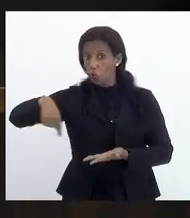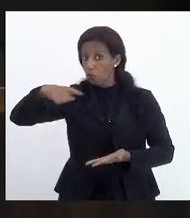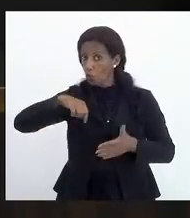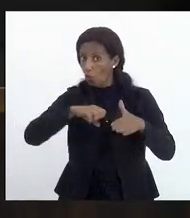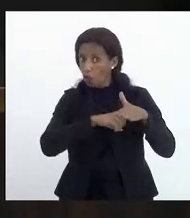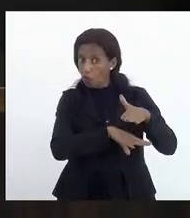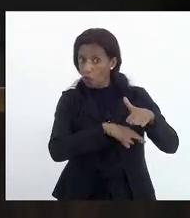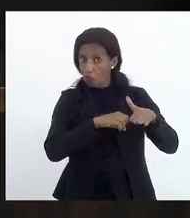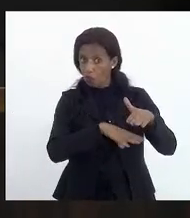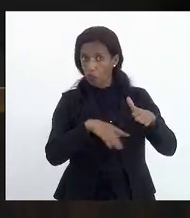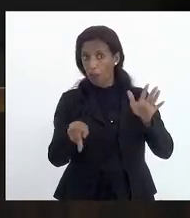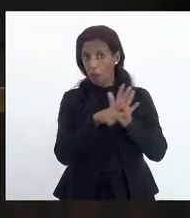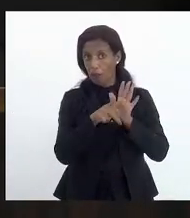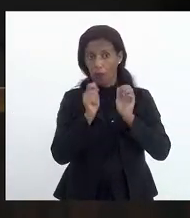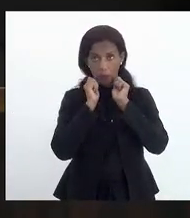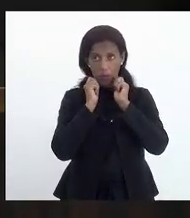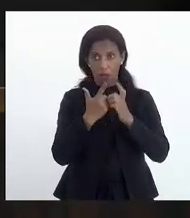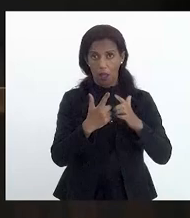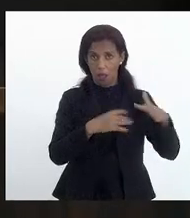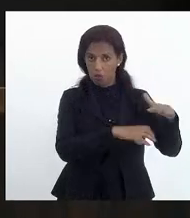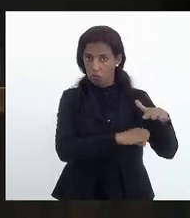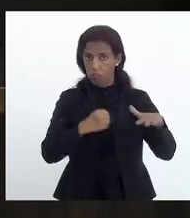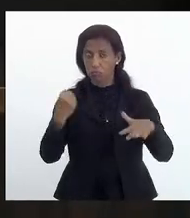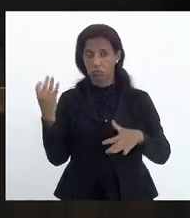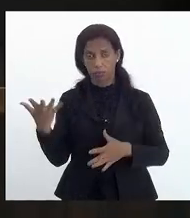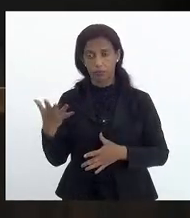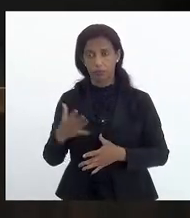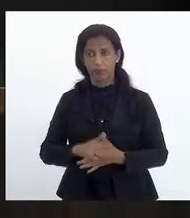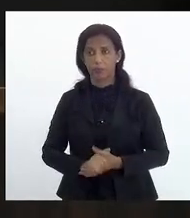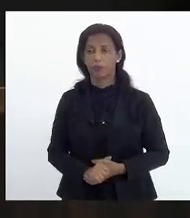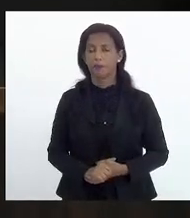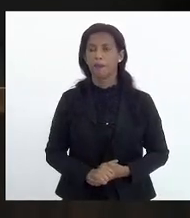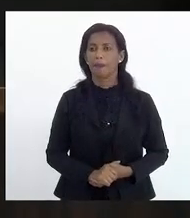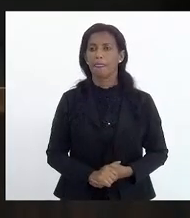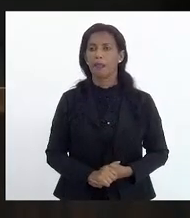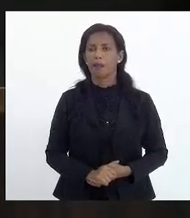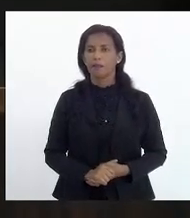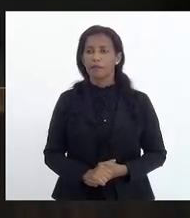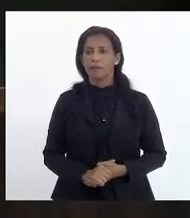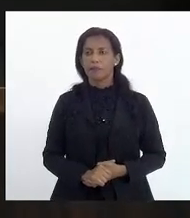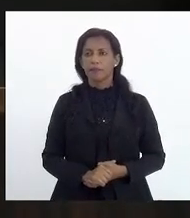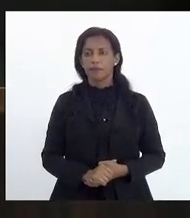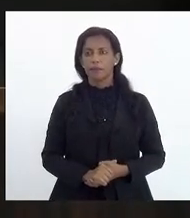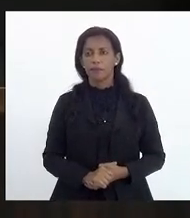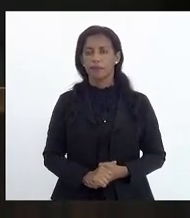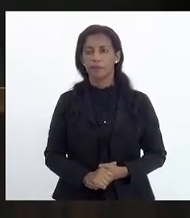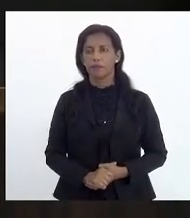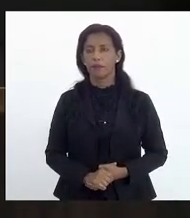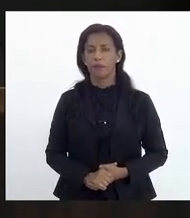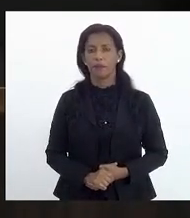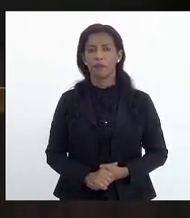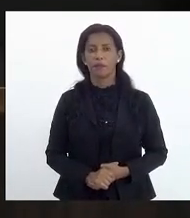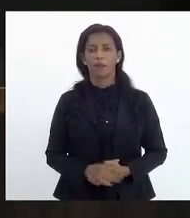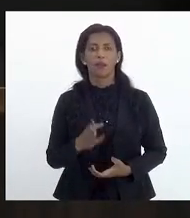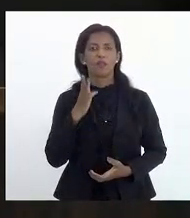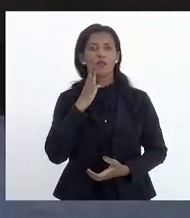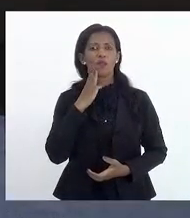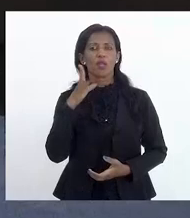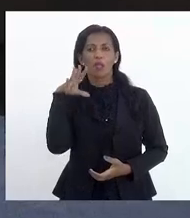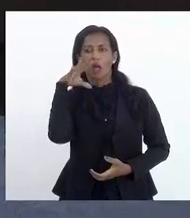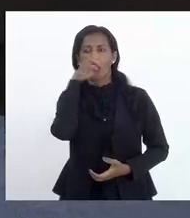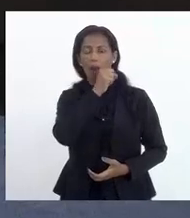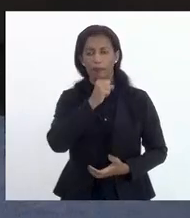nosso fundo da Assembleia. Deputado André? Sim. Não, eu queria só... É um minuto só, porque já passamos das 12. Em 30 segundos, apenas